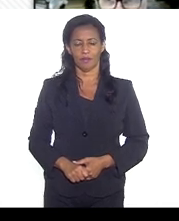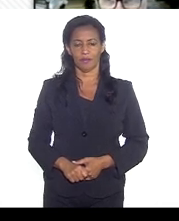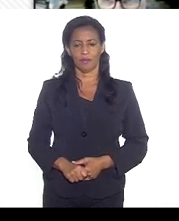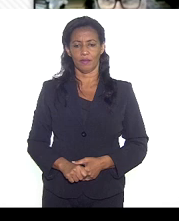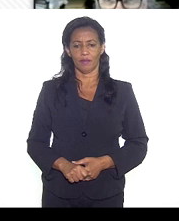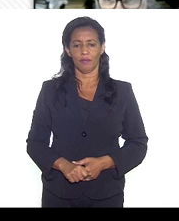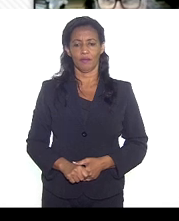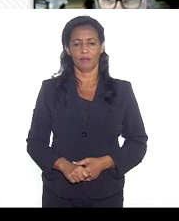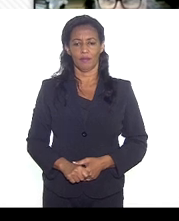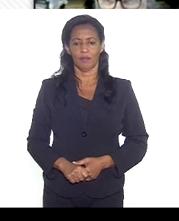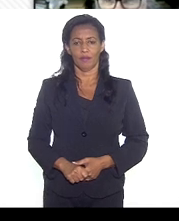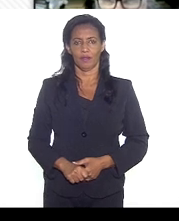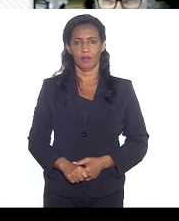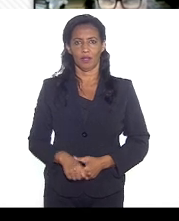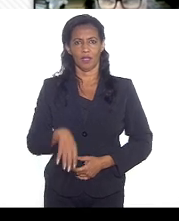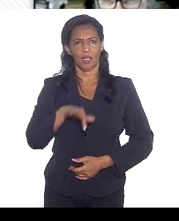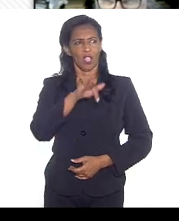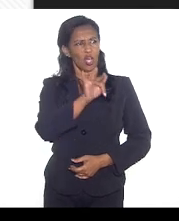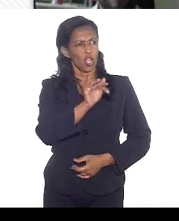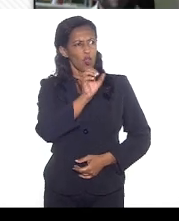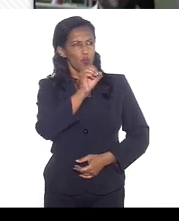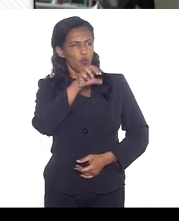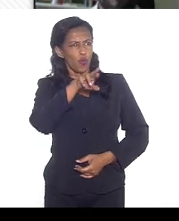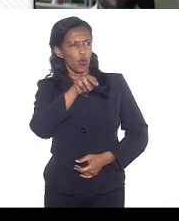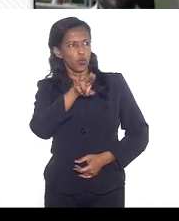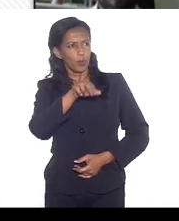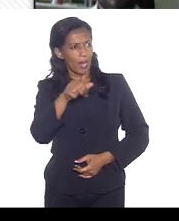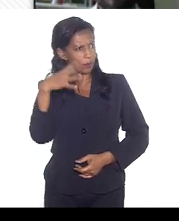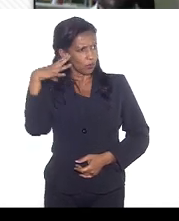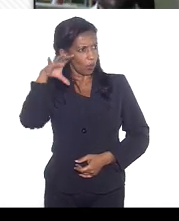Fortunato, você está nos ouvindo?